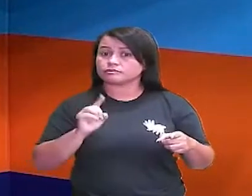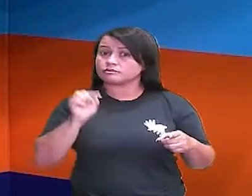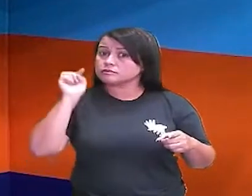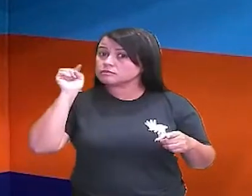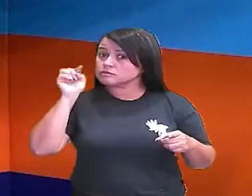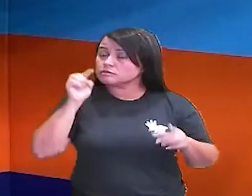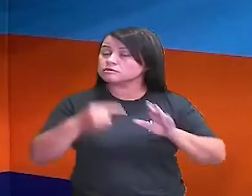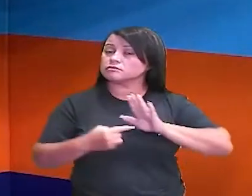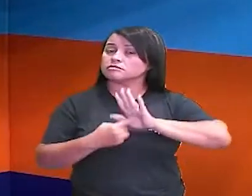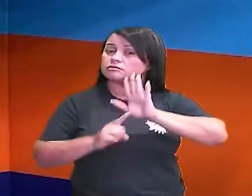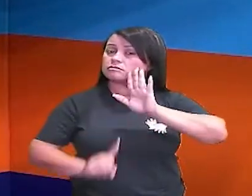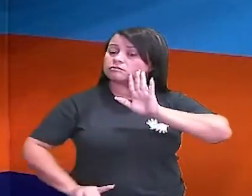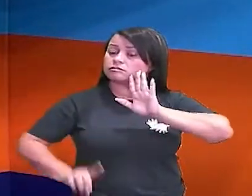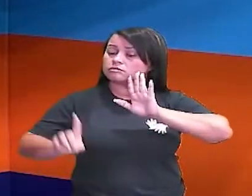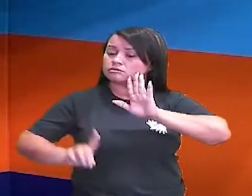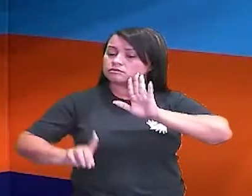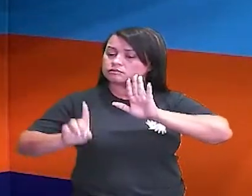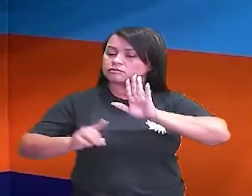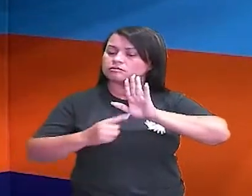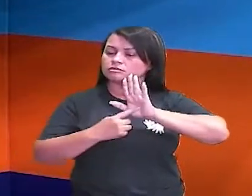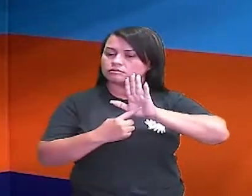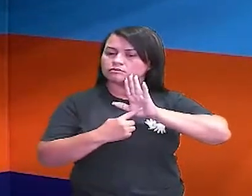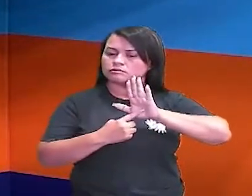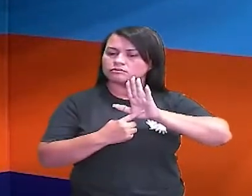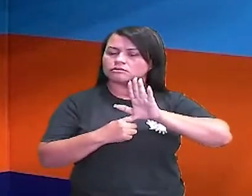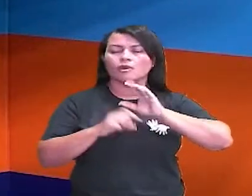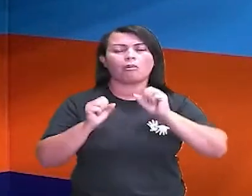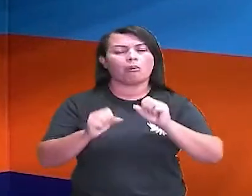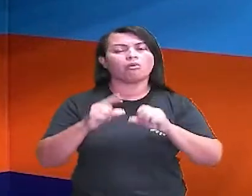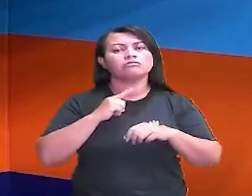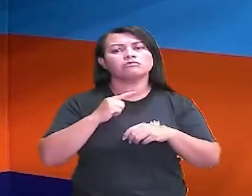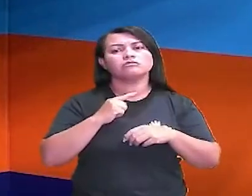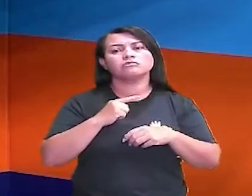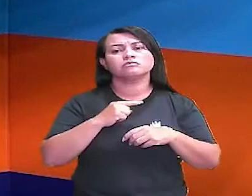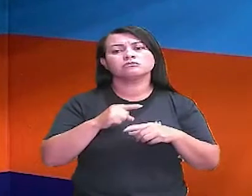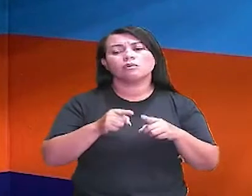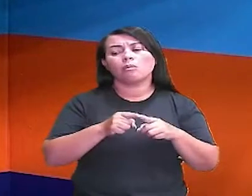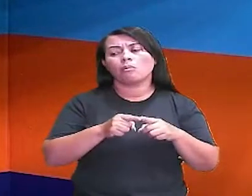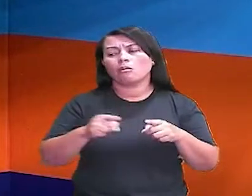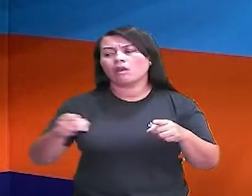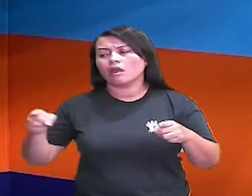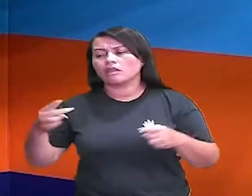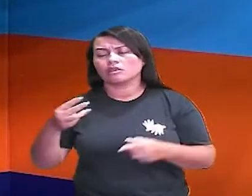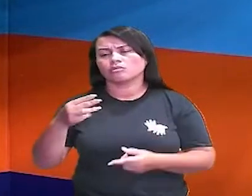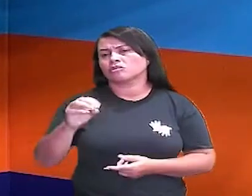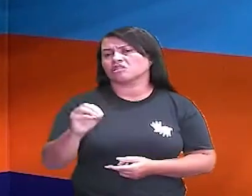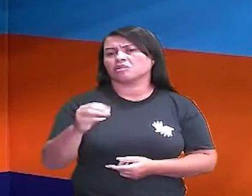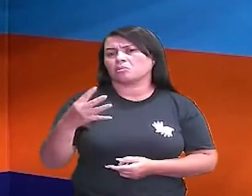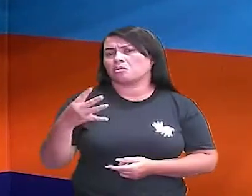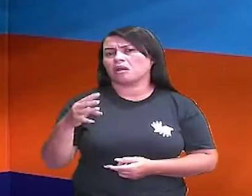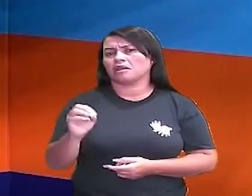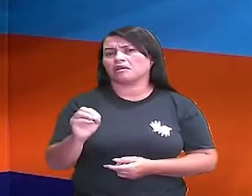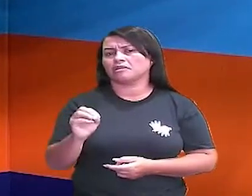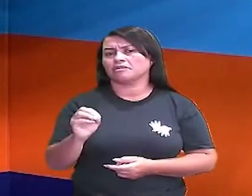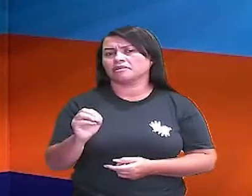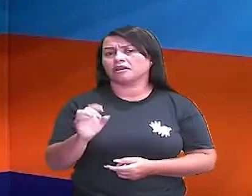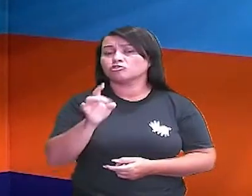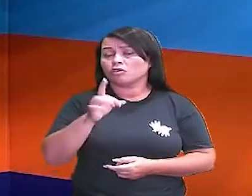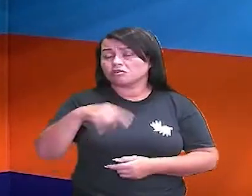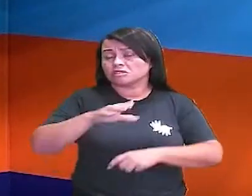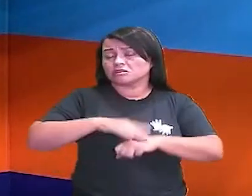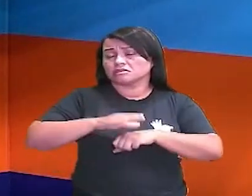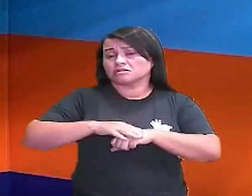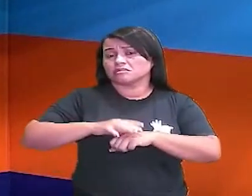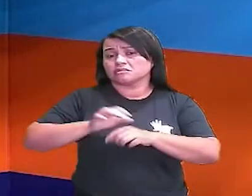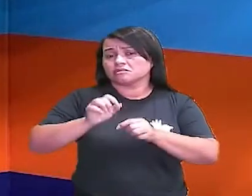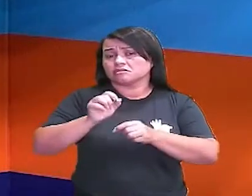nessa reta numérica aqui da gente, tá? Eu posso ter uma reta numérica com o número 30, com 40. É só você fazer a